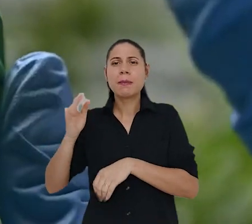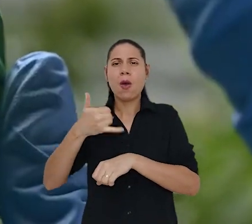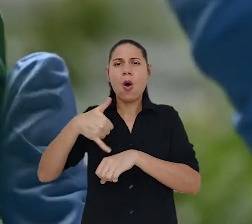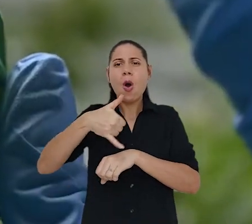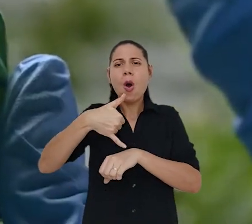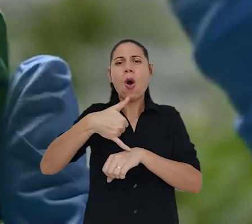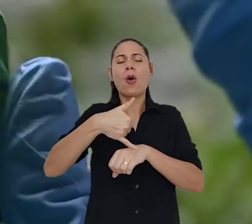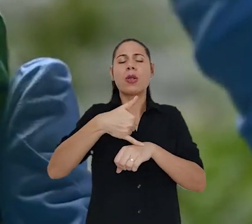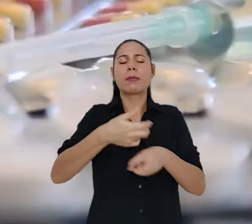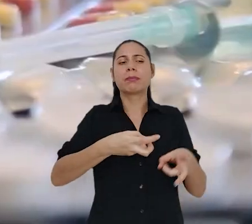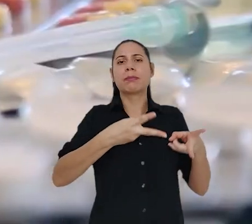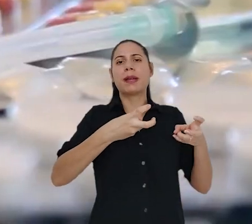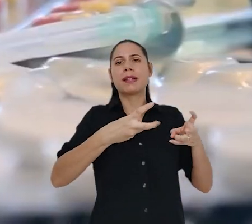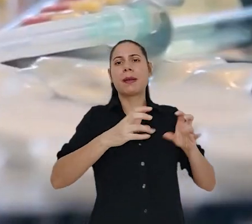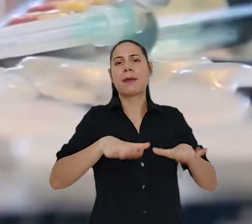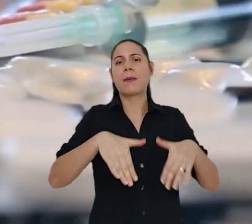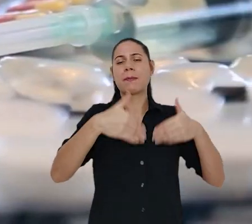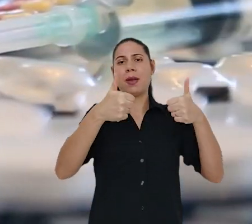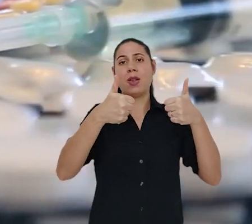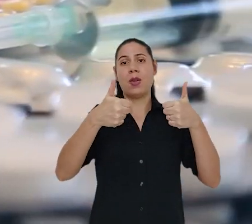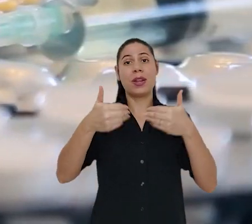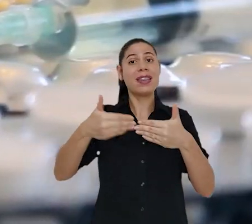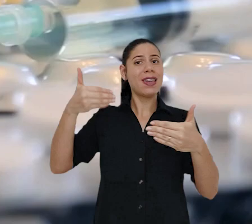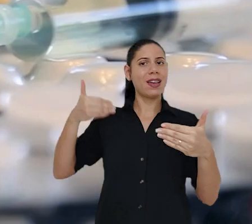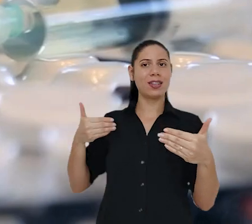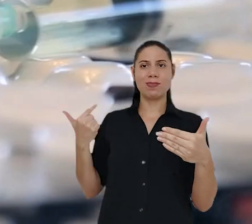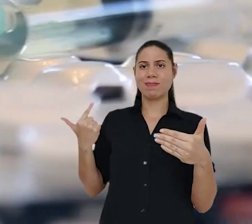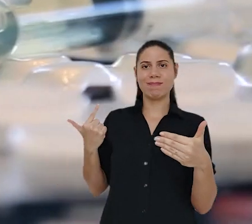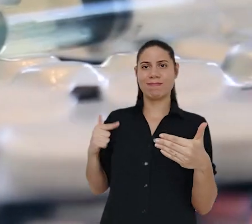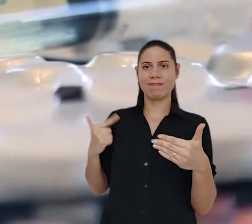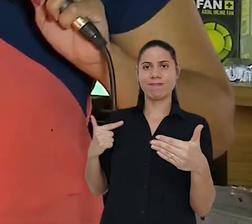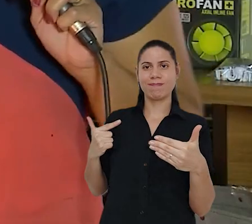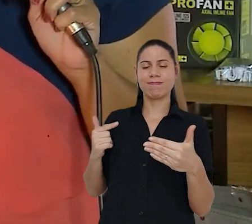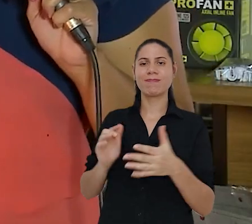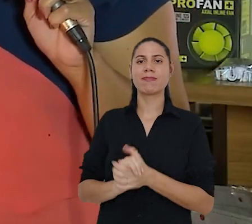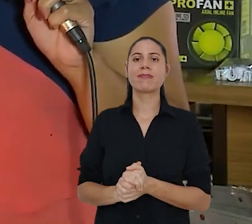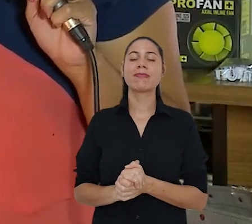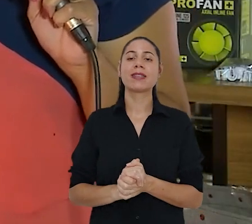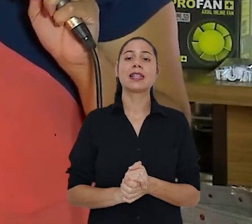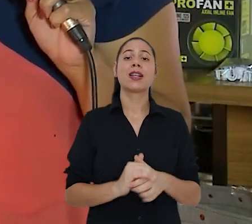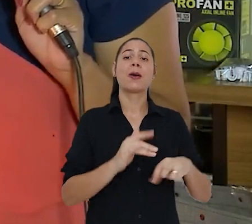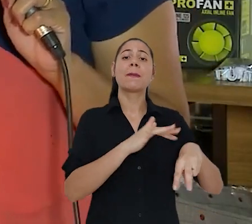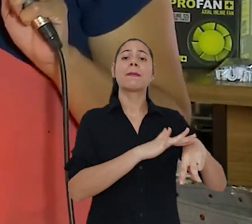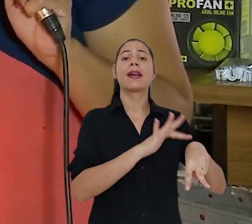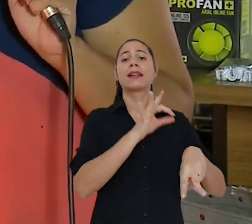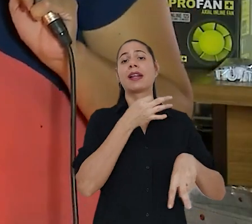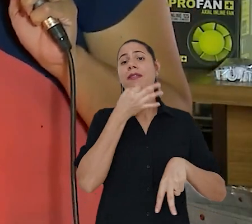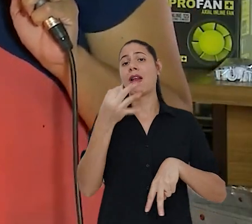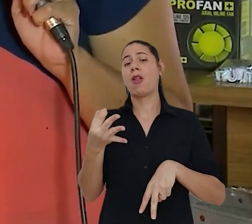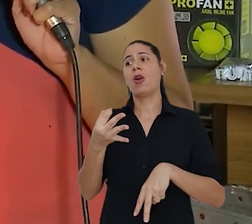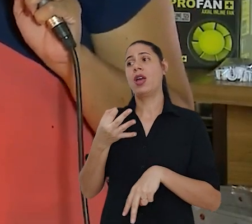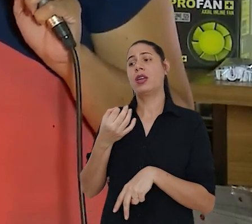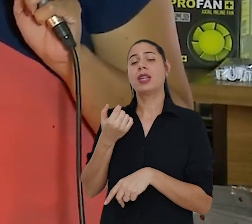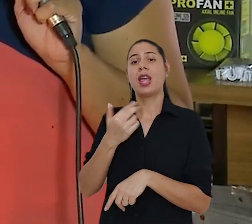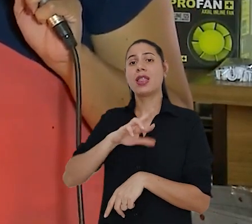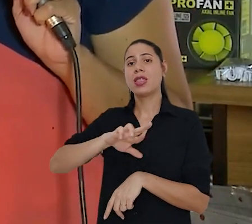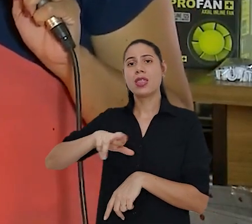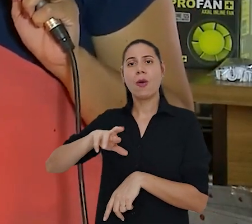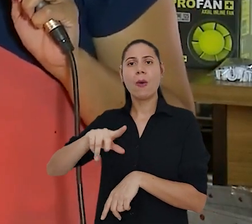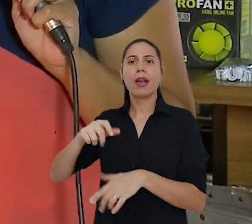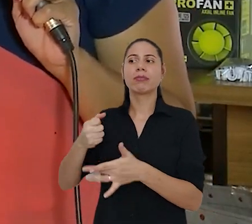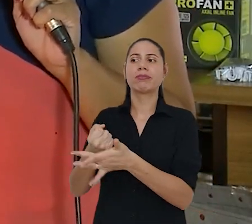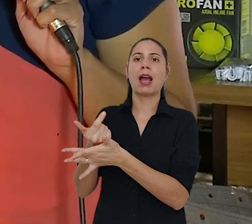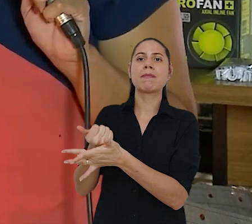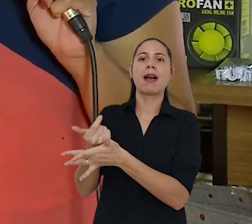os efeitos de melhora não apresentados em tratamentos tradicionais. O paciente argumentou não ser possível a aquisição regular